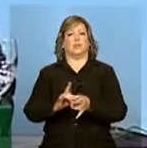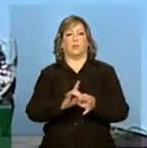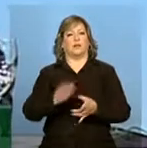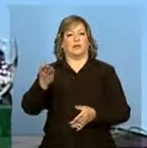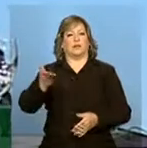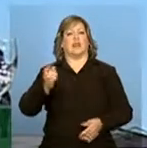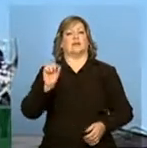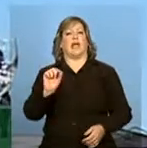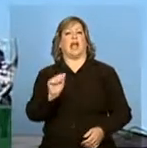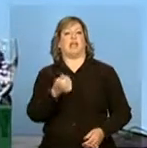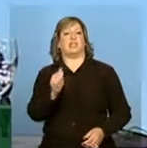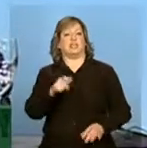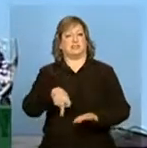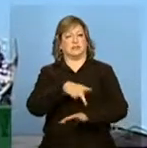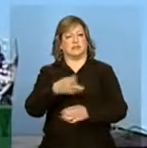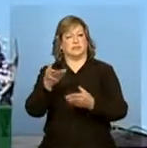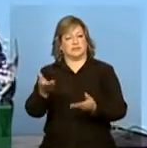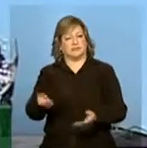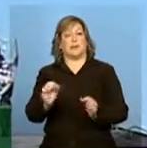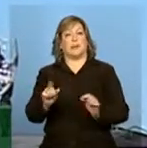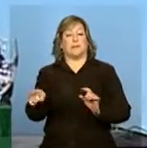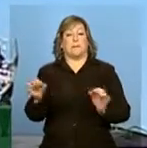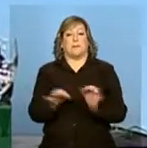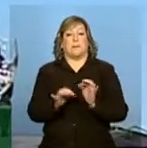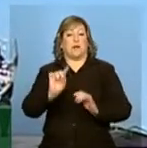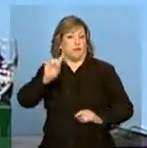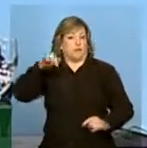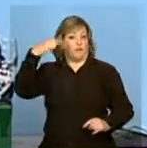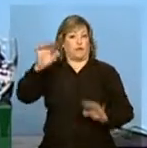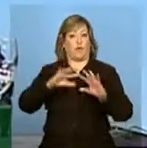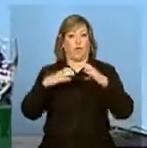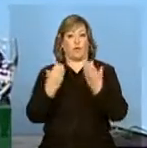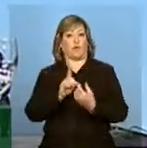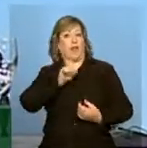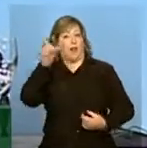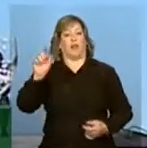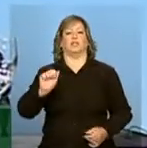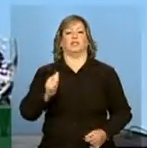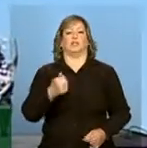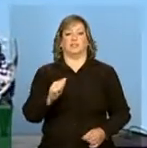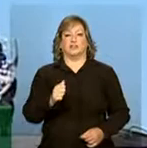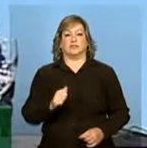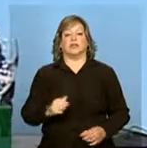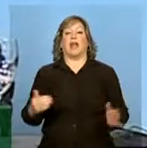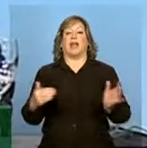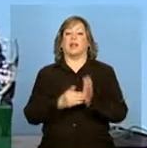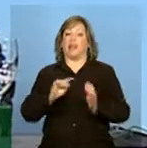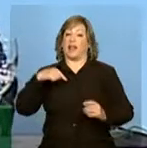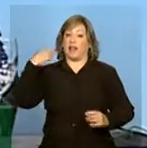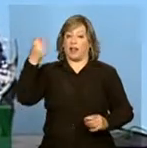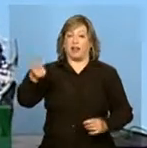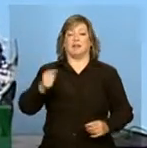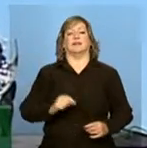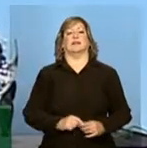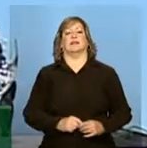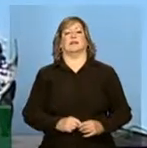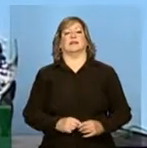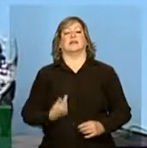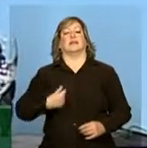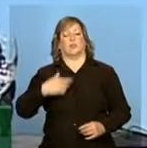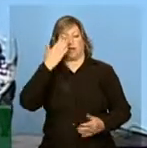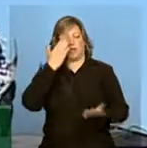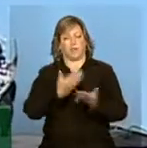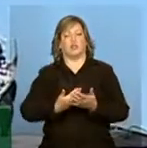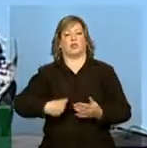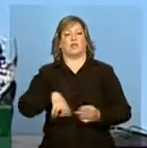Argentina na preparação da próxima conferência. Até lá, eu creio que estaremos